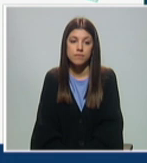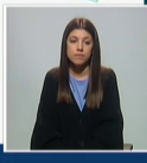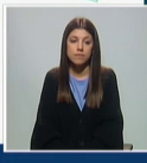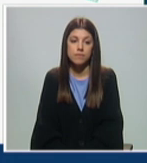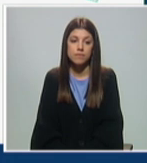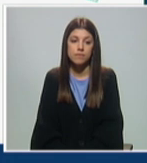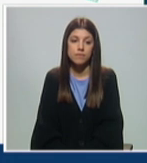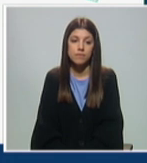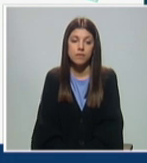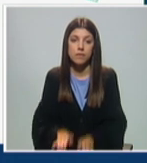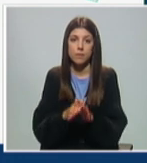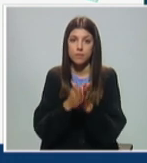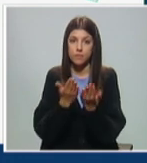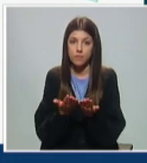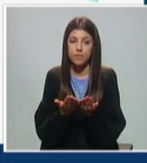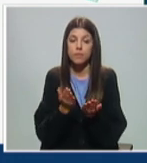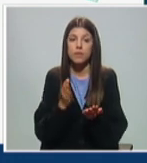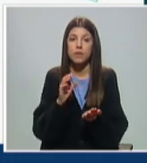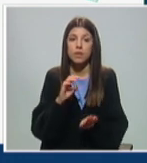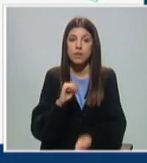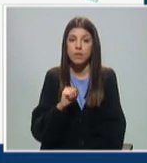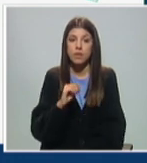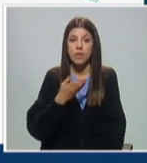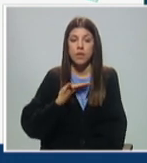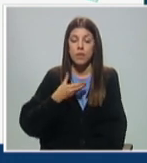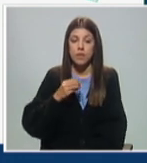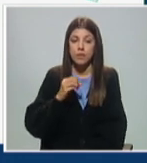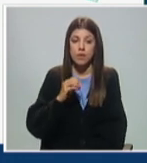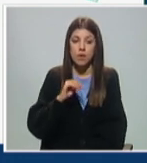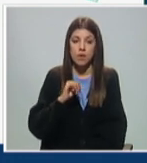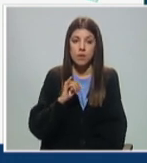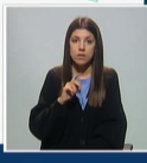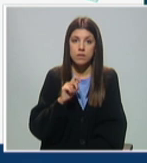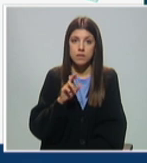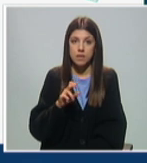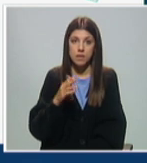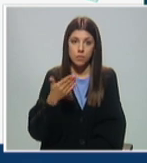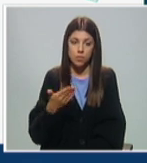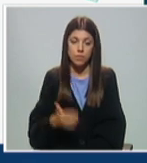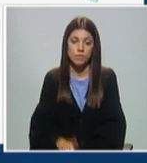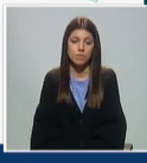dossiê 1. E agora ia criar outra folha e dava-lhe o nome de